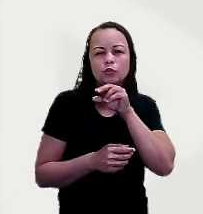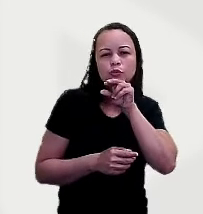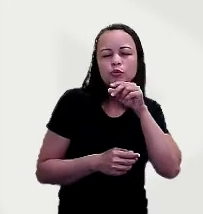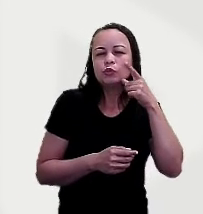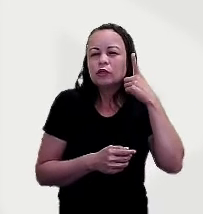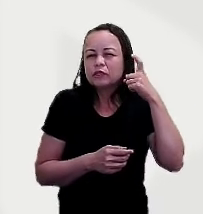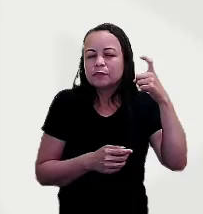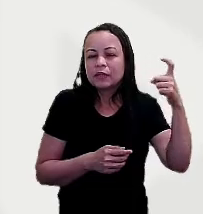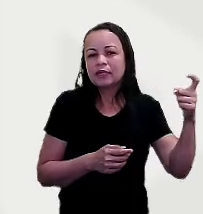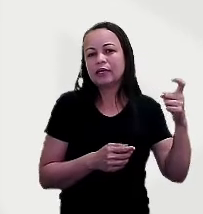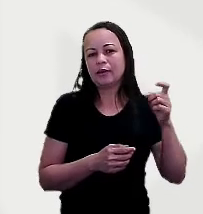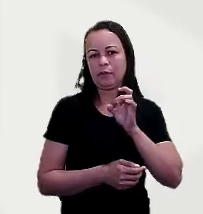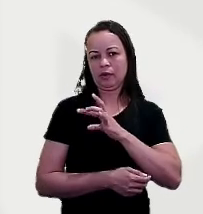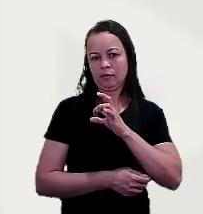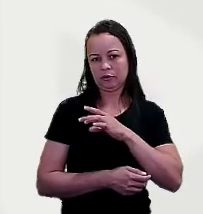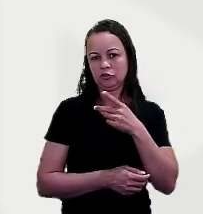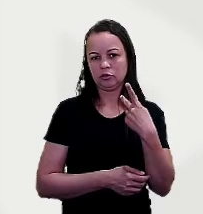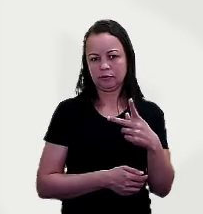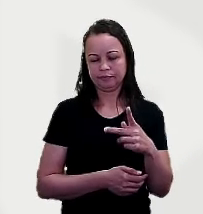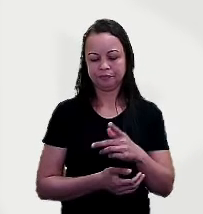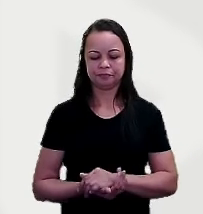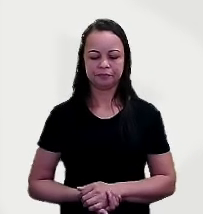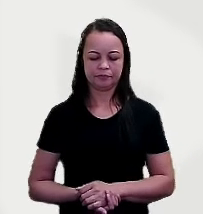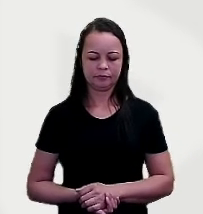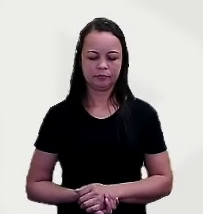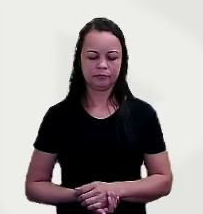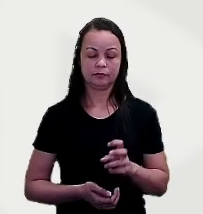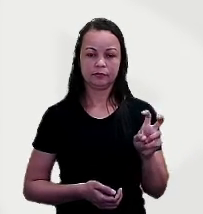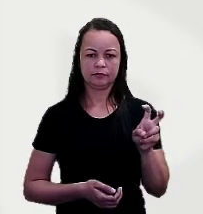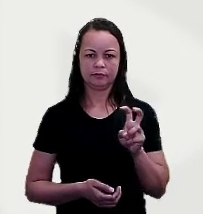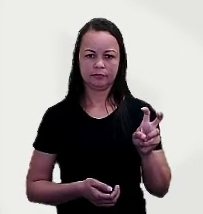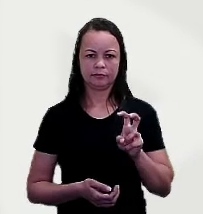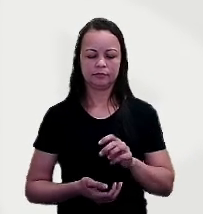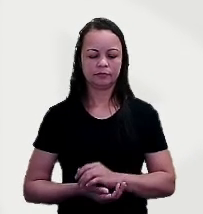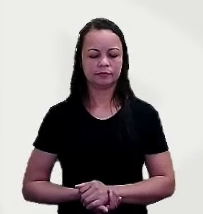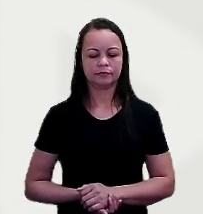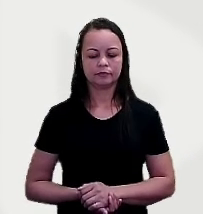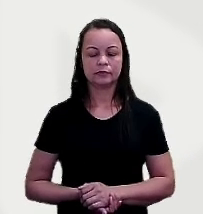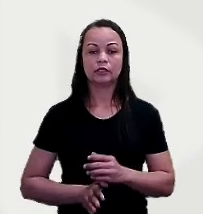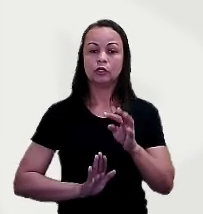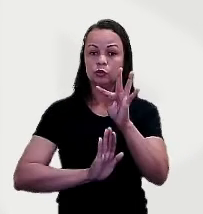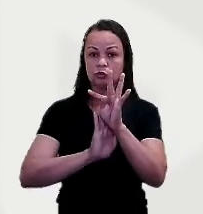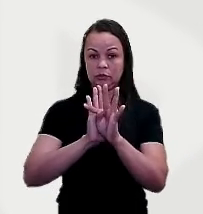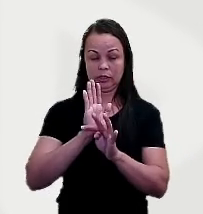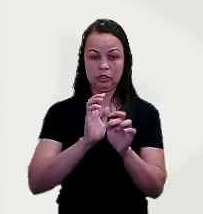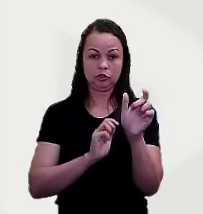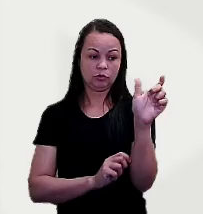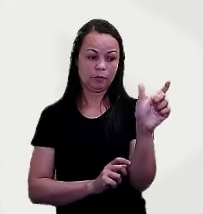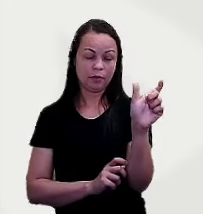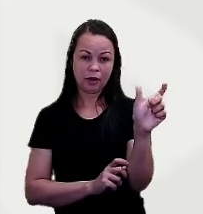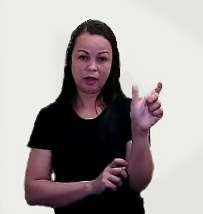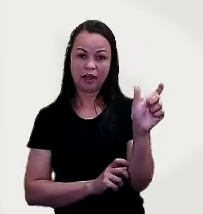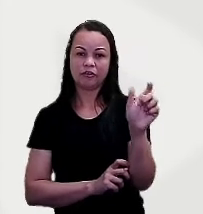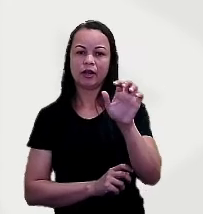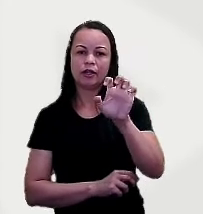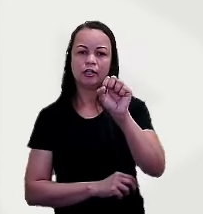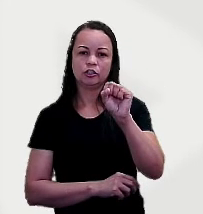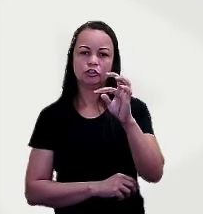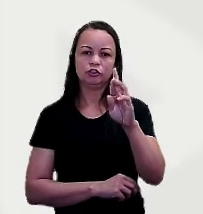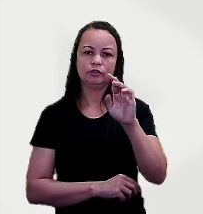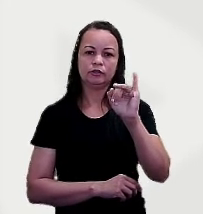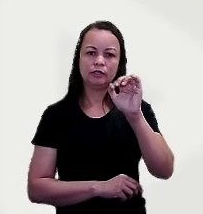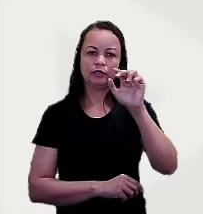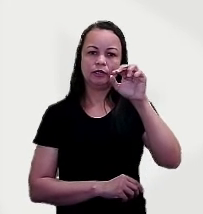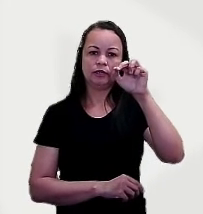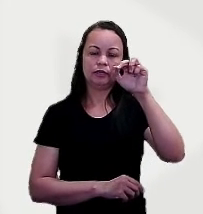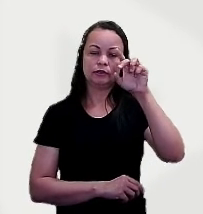estridente para assustar. Quinto quesito. No texto, a palavra estridente é